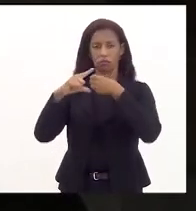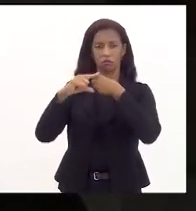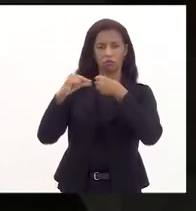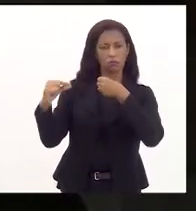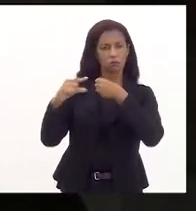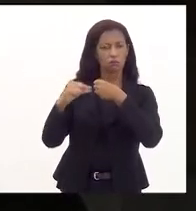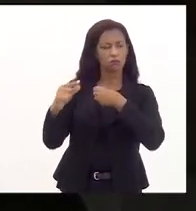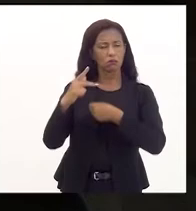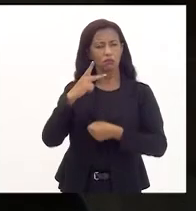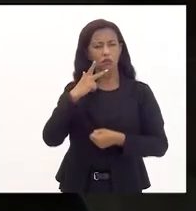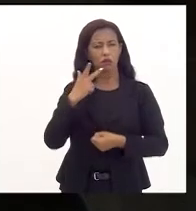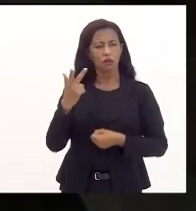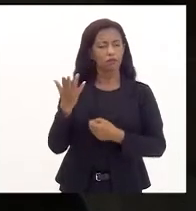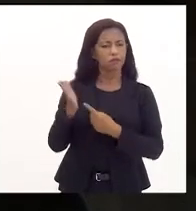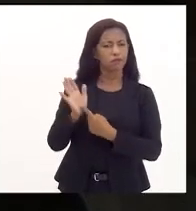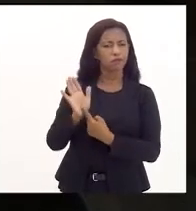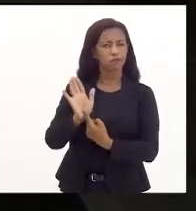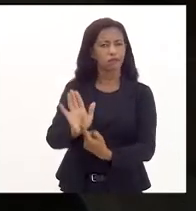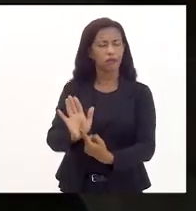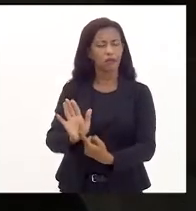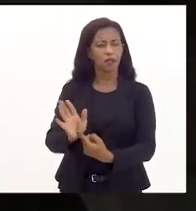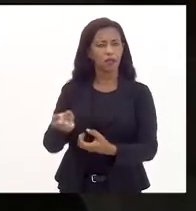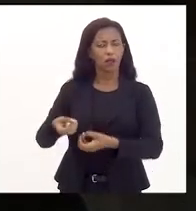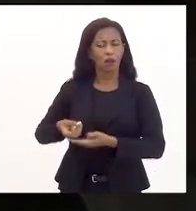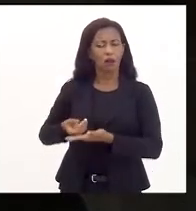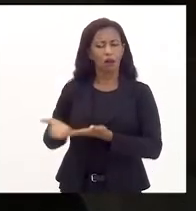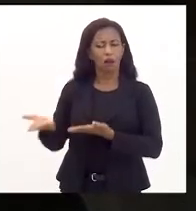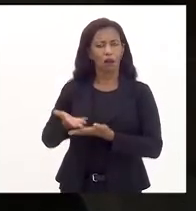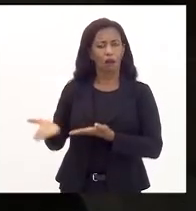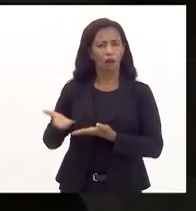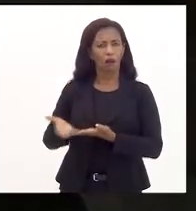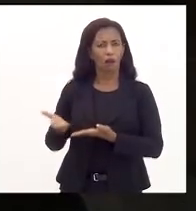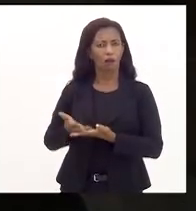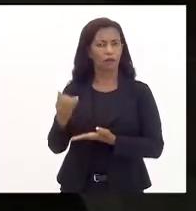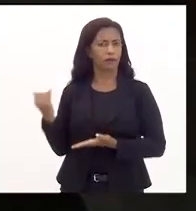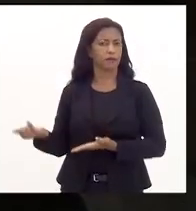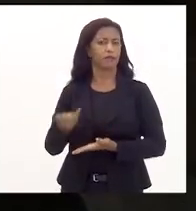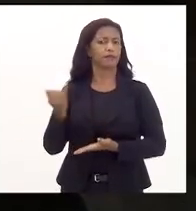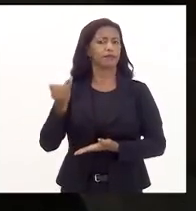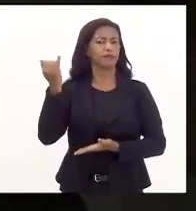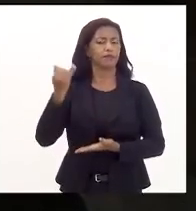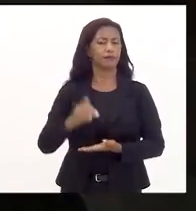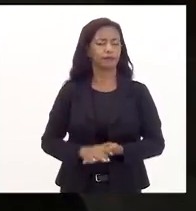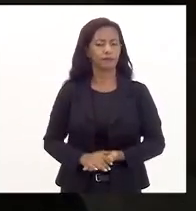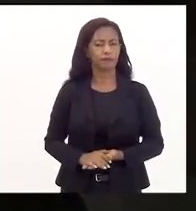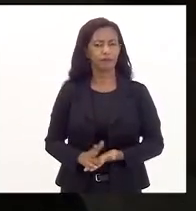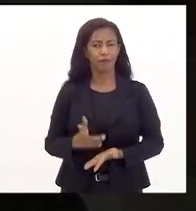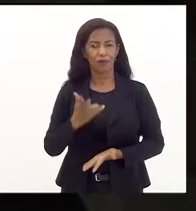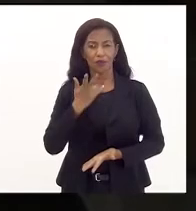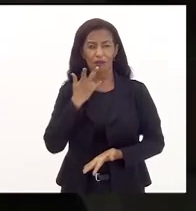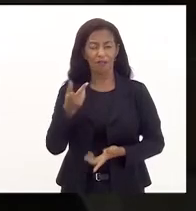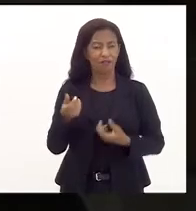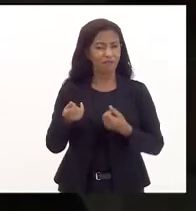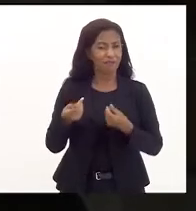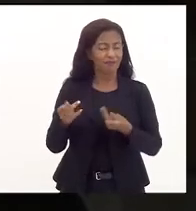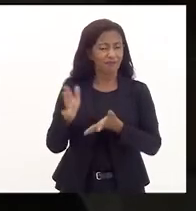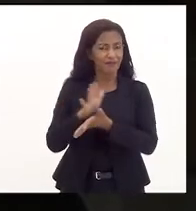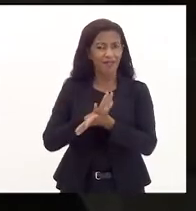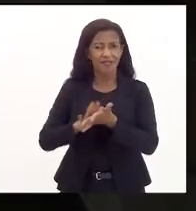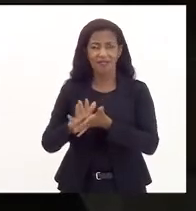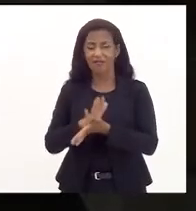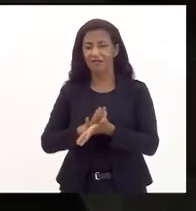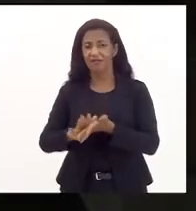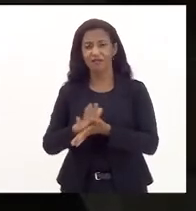fala, que a contenção de gastos é fundamental. Não faz nenhum